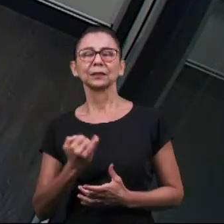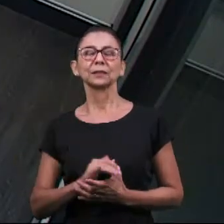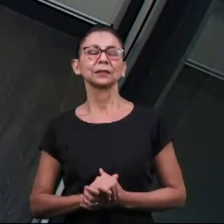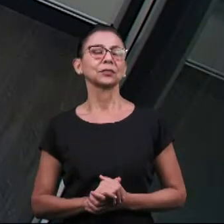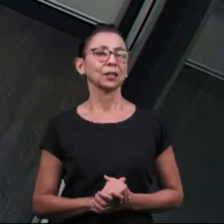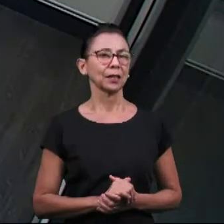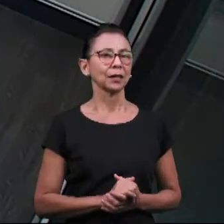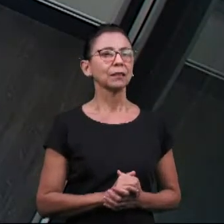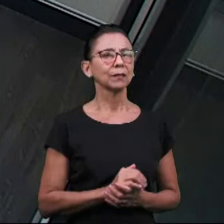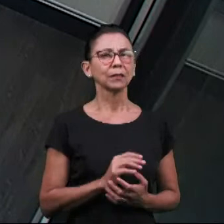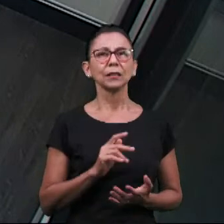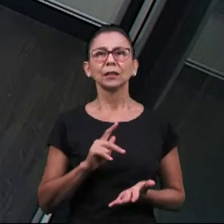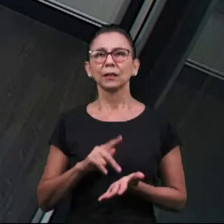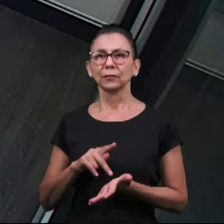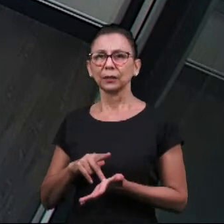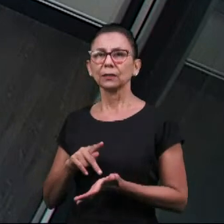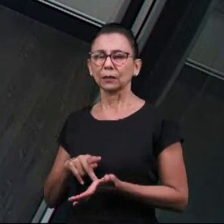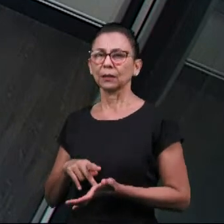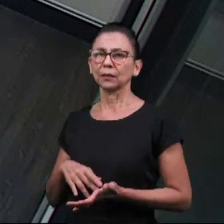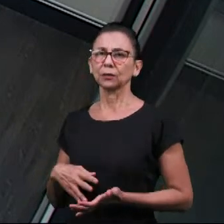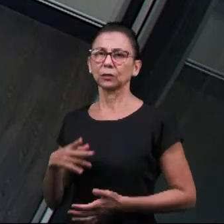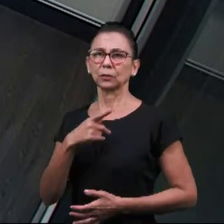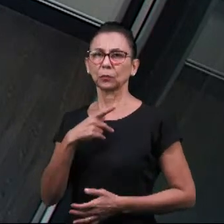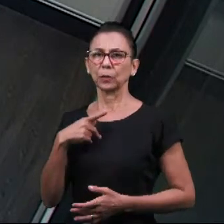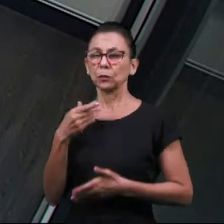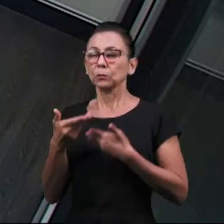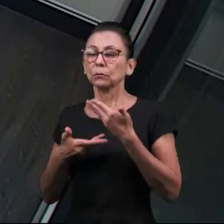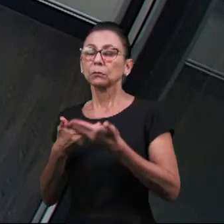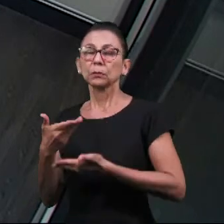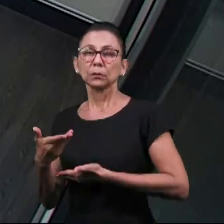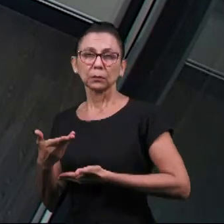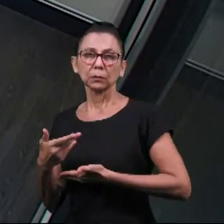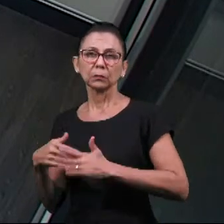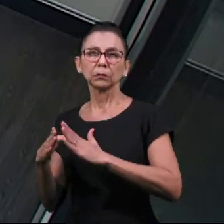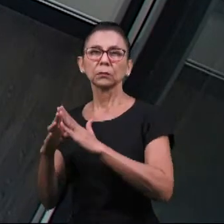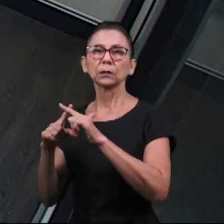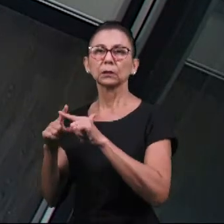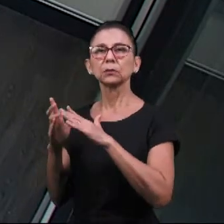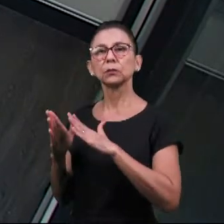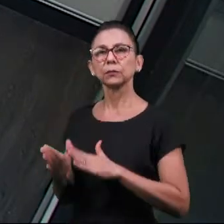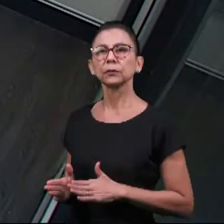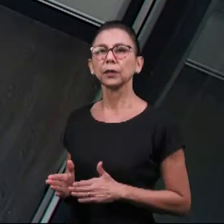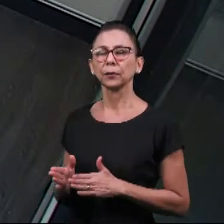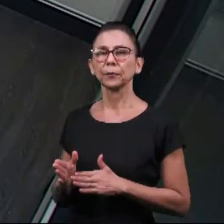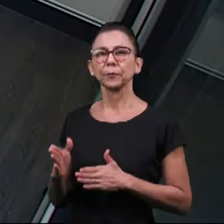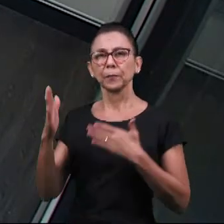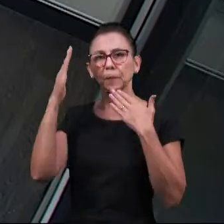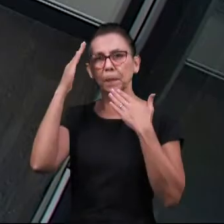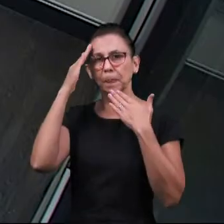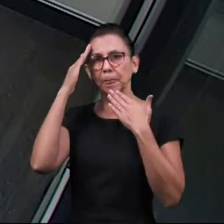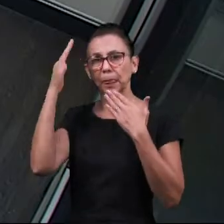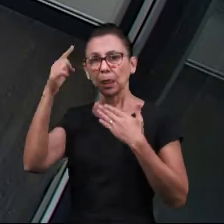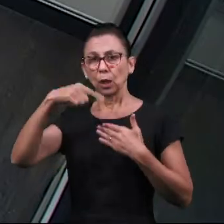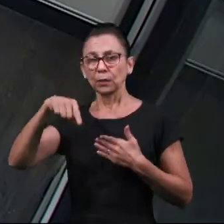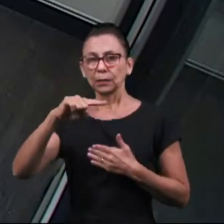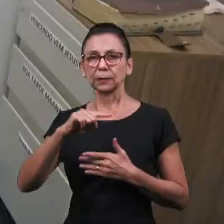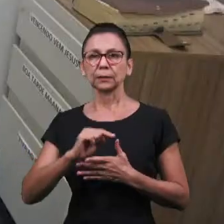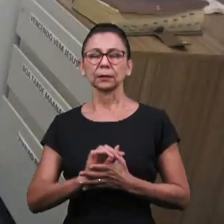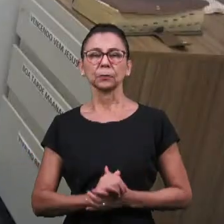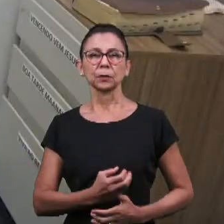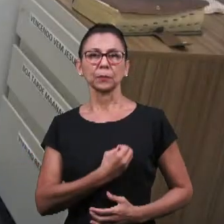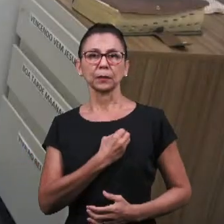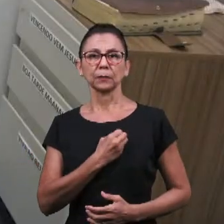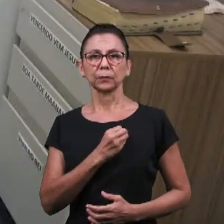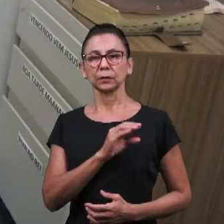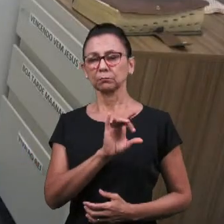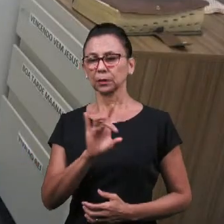rebanho o pastor cuidando desse rebanho do aprisco, e nós glorificamos muito pela vida dos nossos pastores. Agora, pastor, na sua